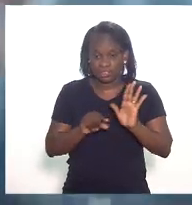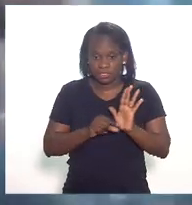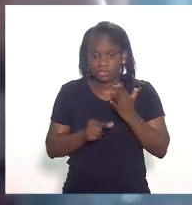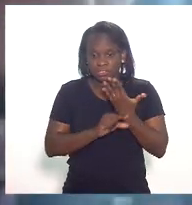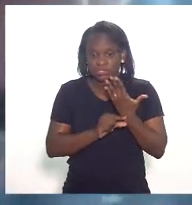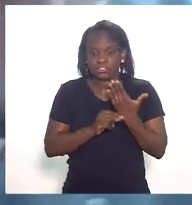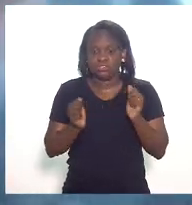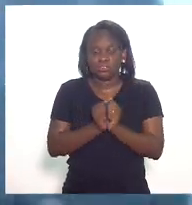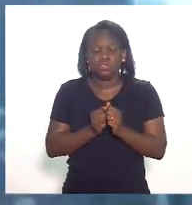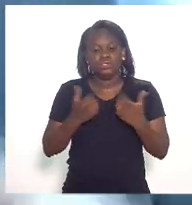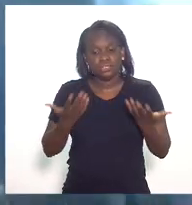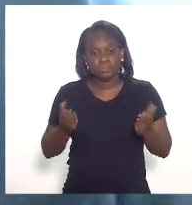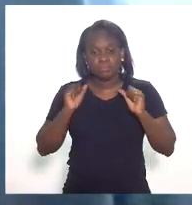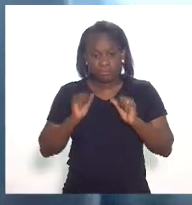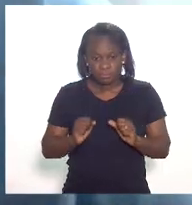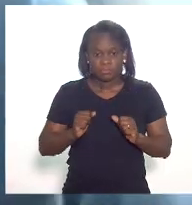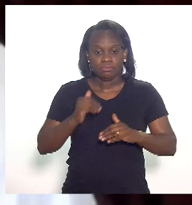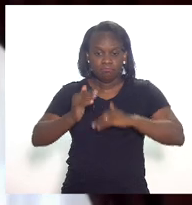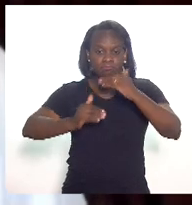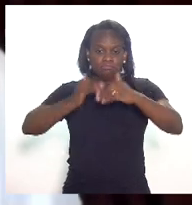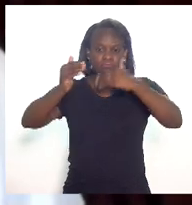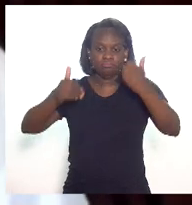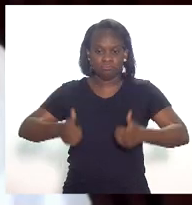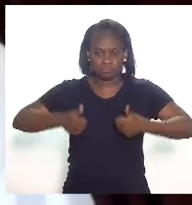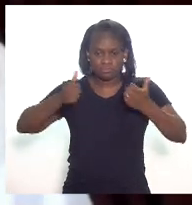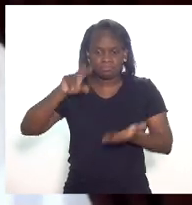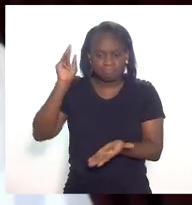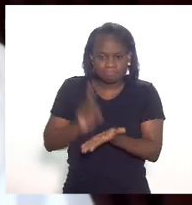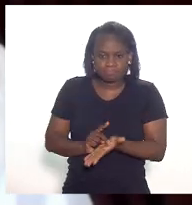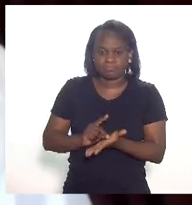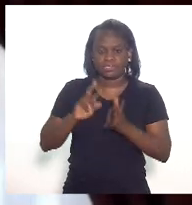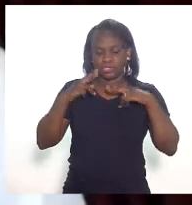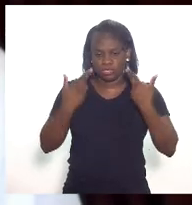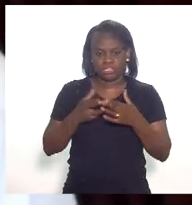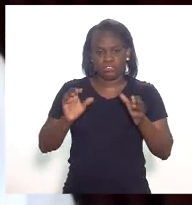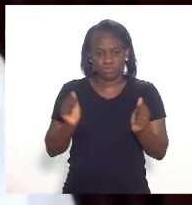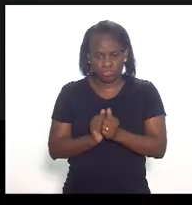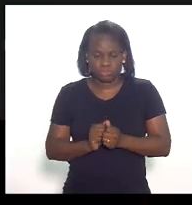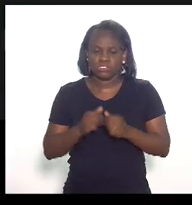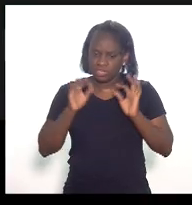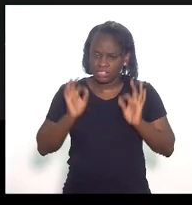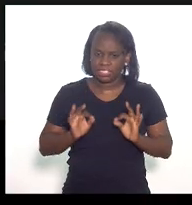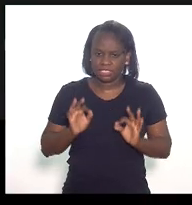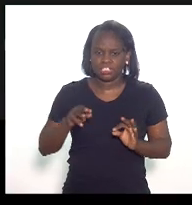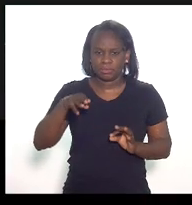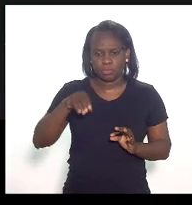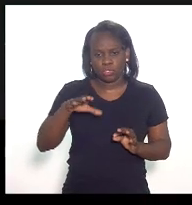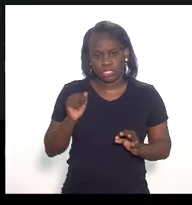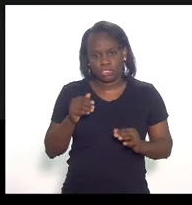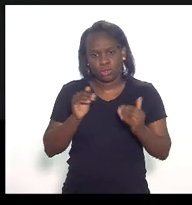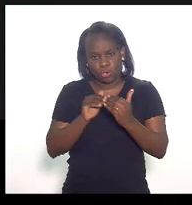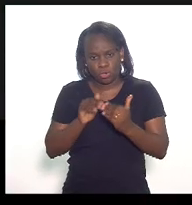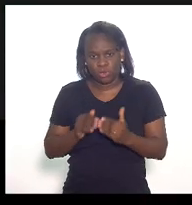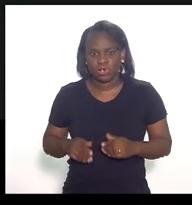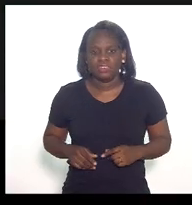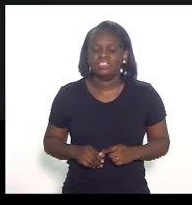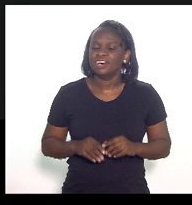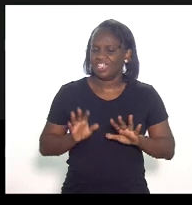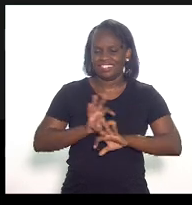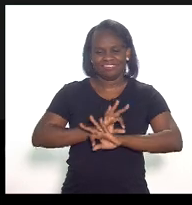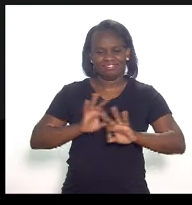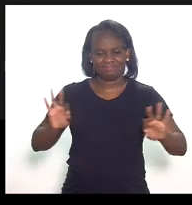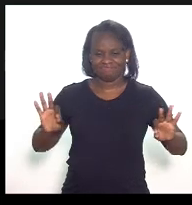esse pode prosperar com mais legitimidade da audiência. Tenho certeza que a Mônica concorda comigo.